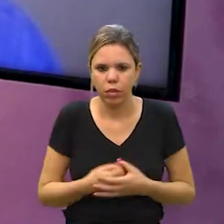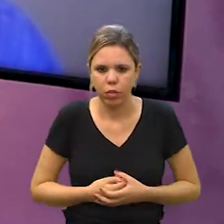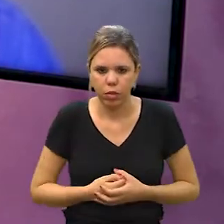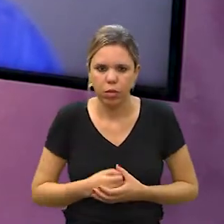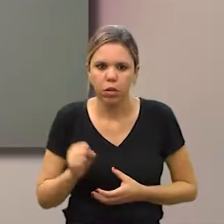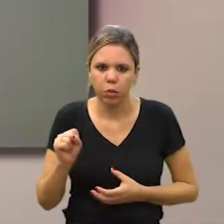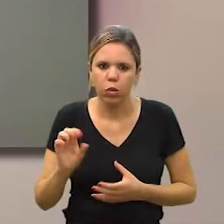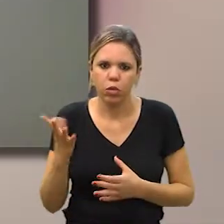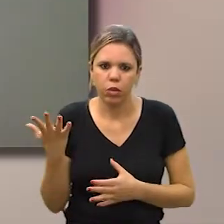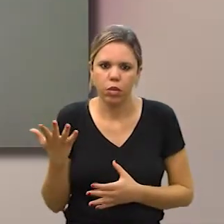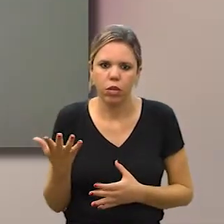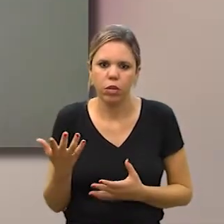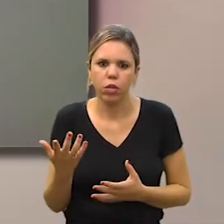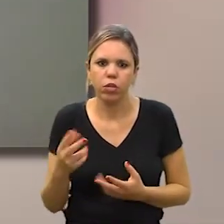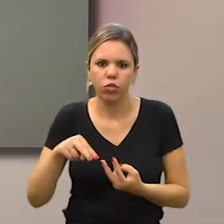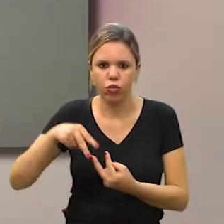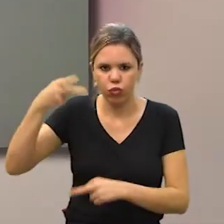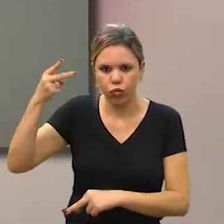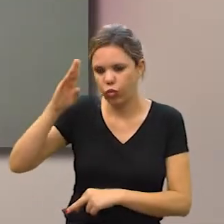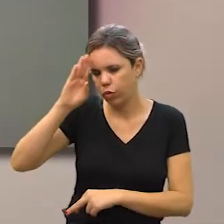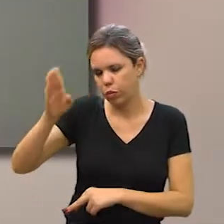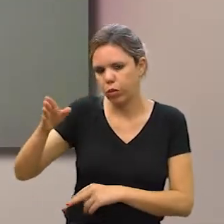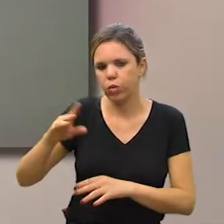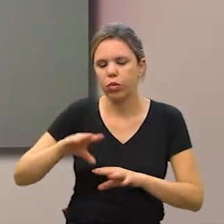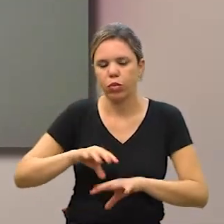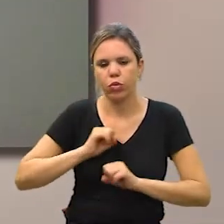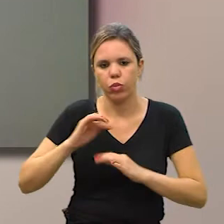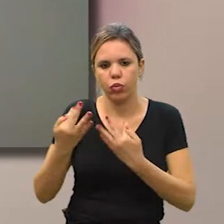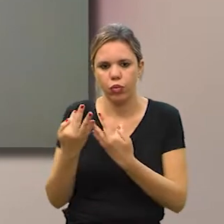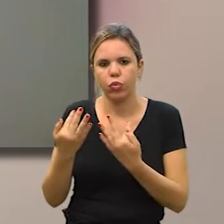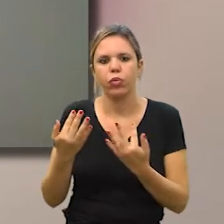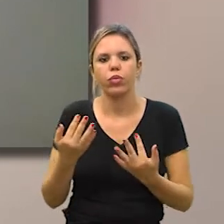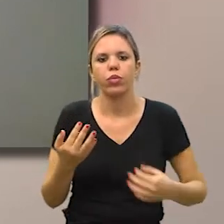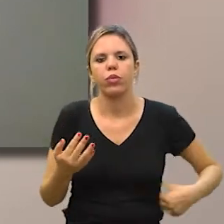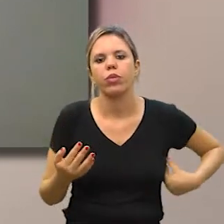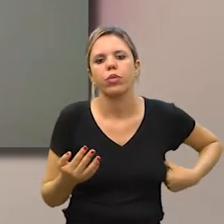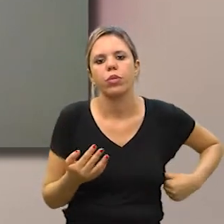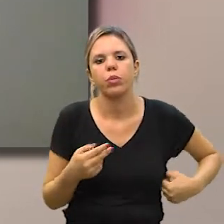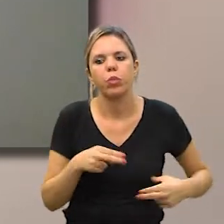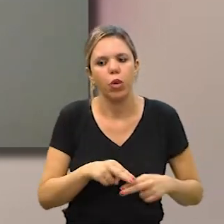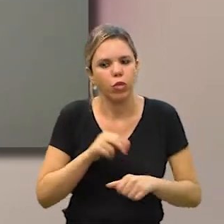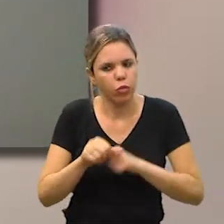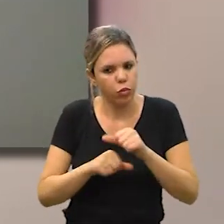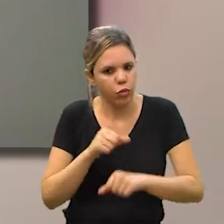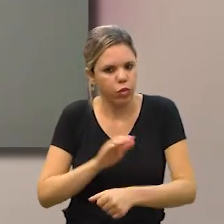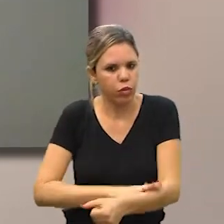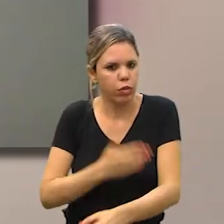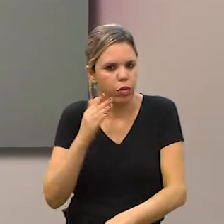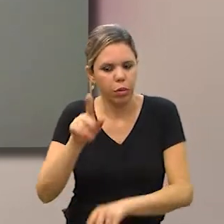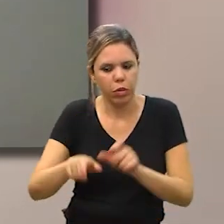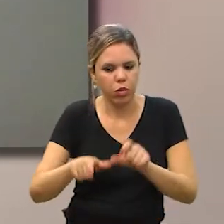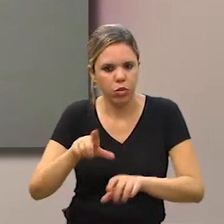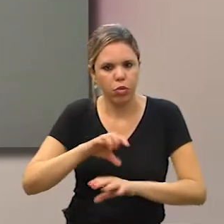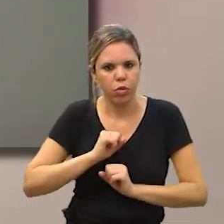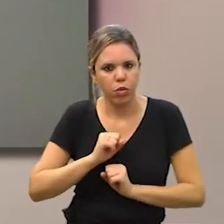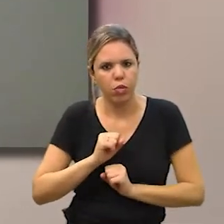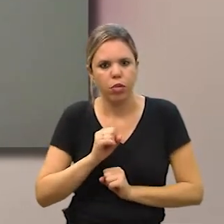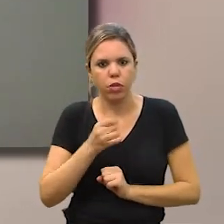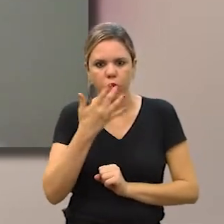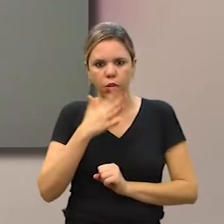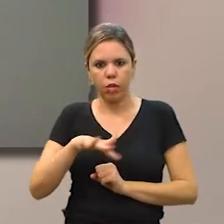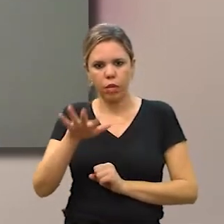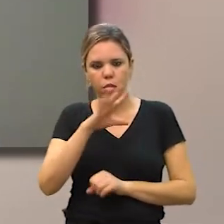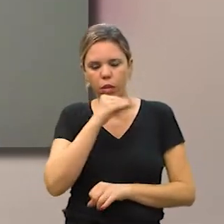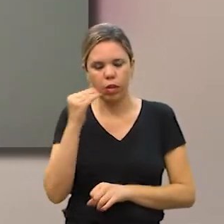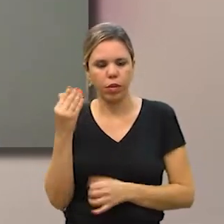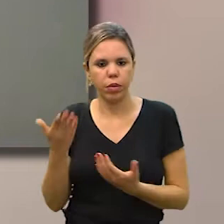doutor como o genético é o principal né o principal modificação se a pessoa ou